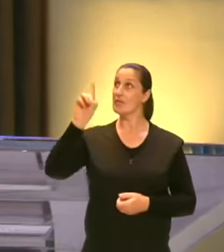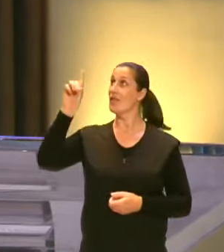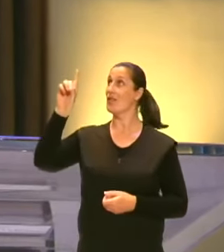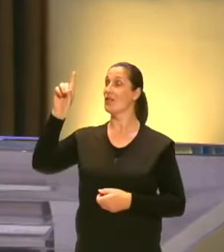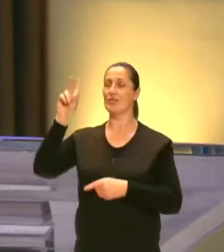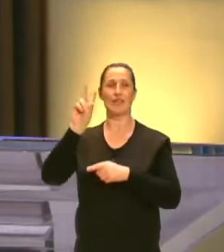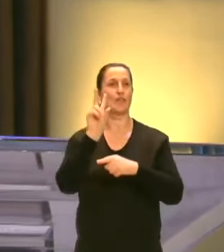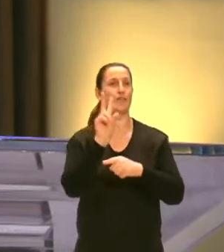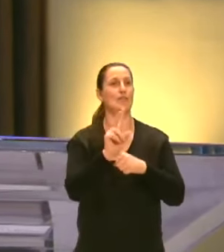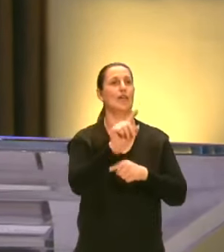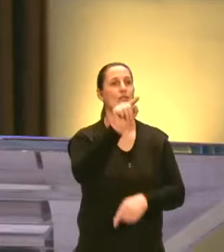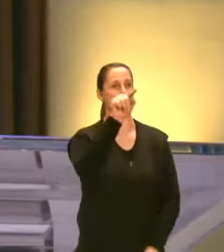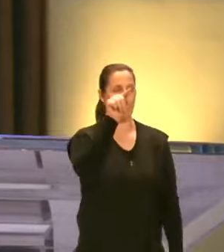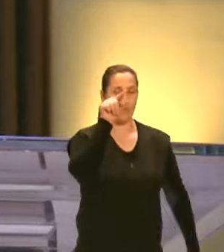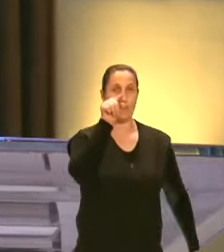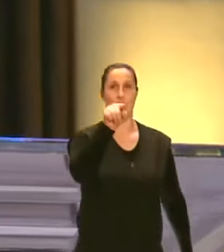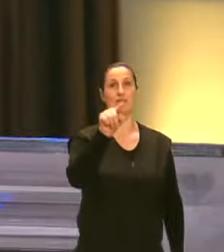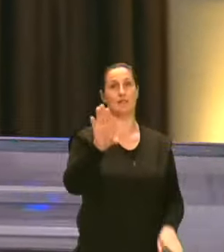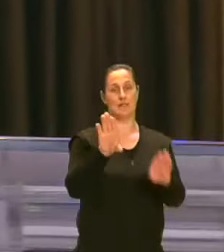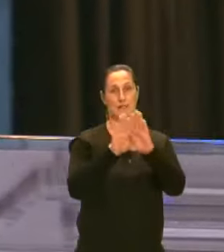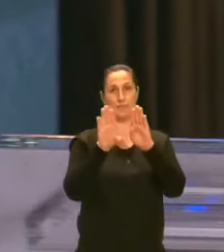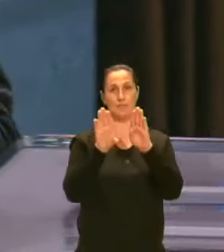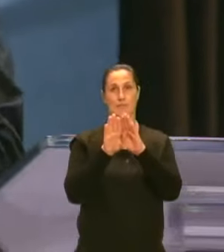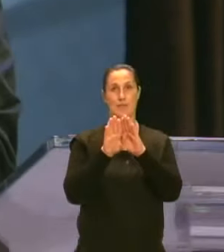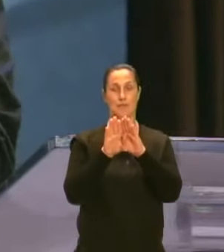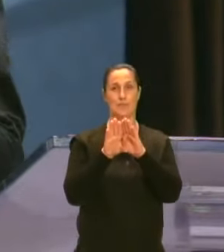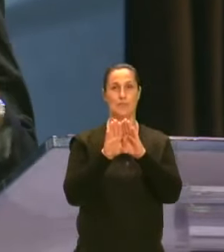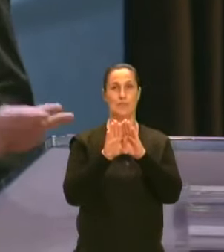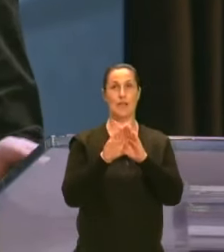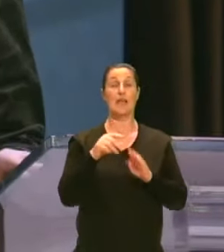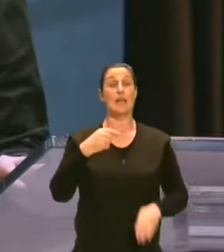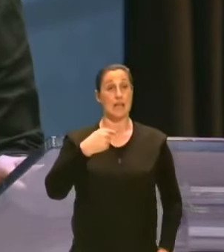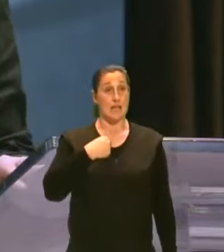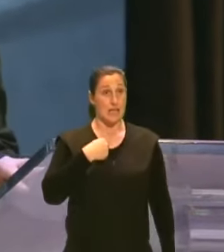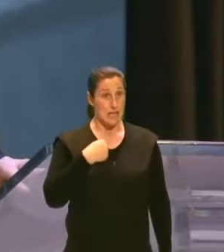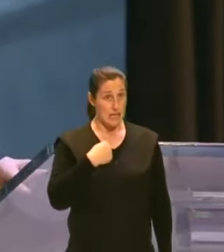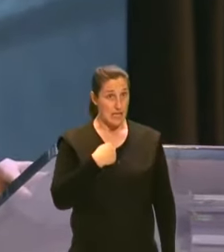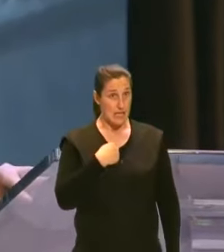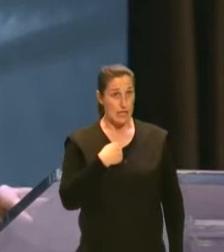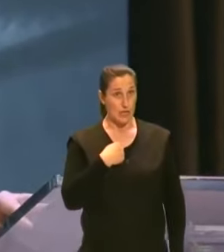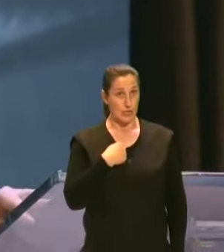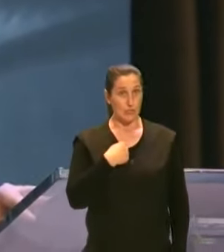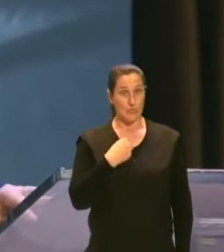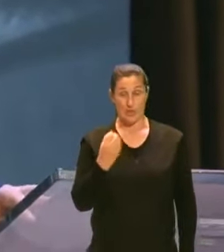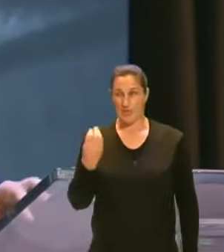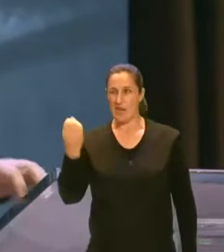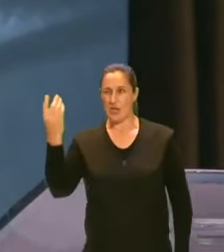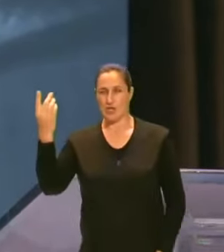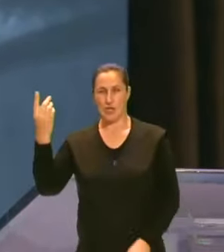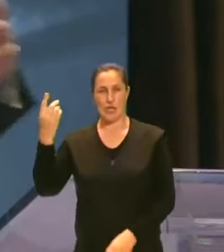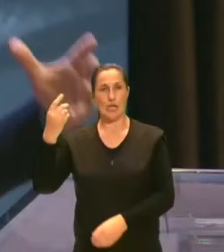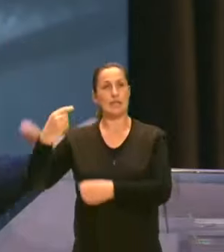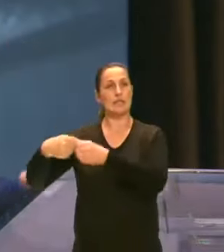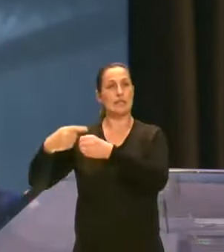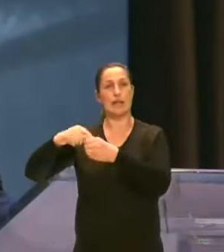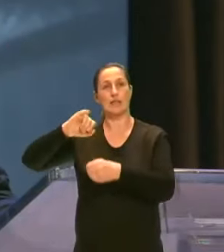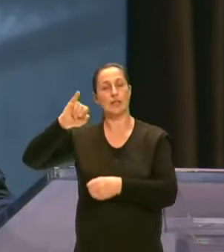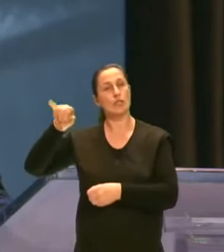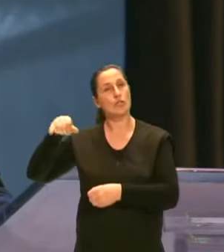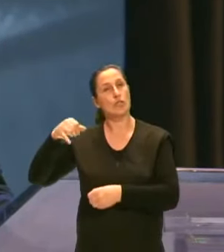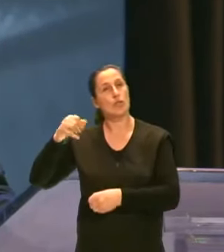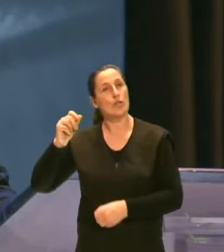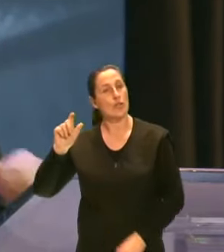você. Outro dia eu estava voltando de Joinville, a família da minha esposa é de Joinville, e a gente estava num evento de